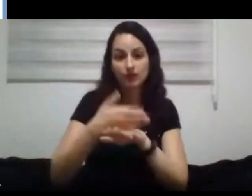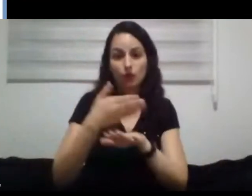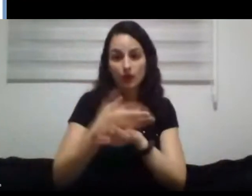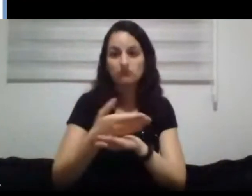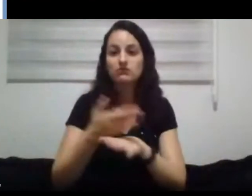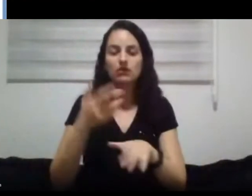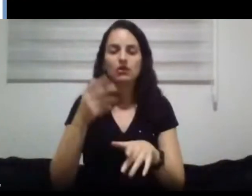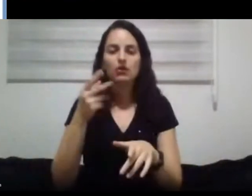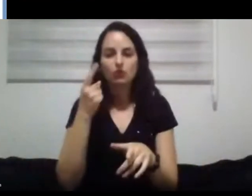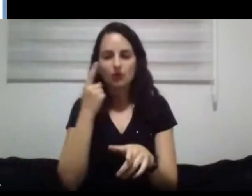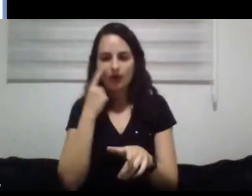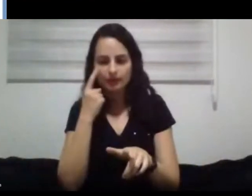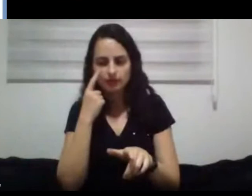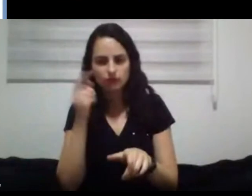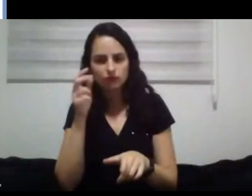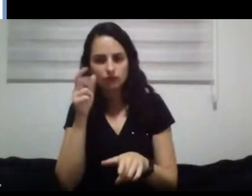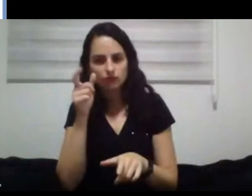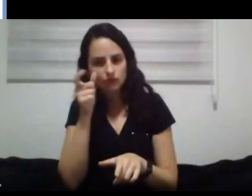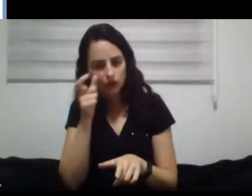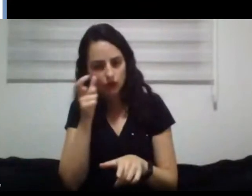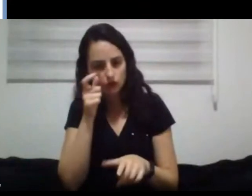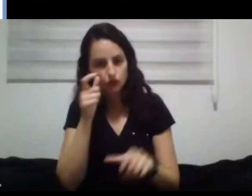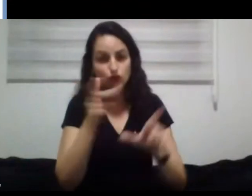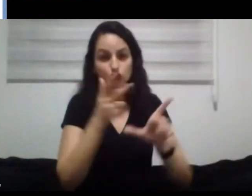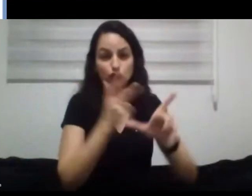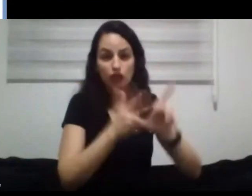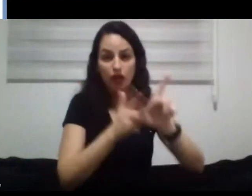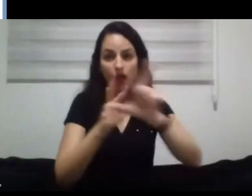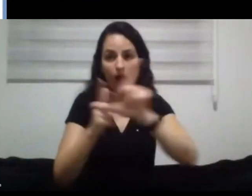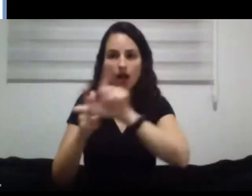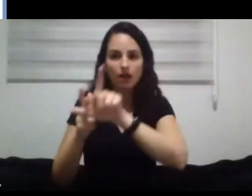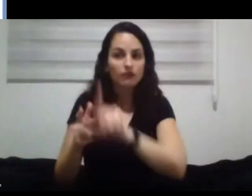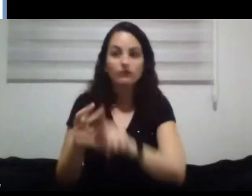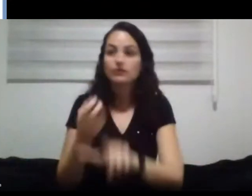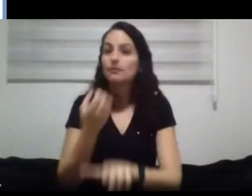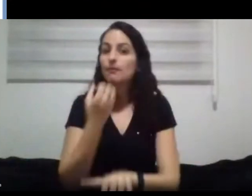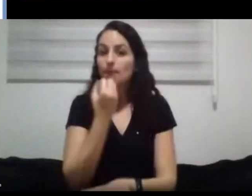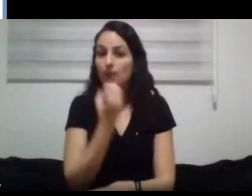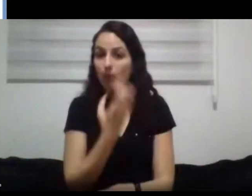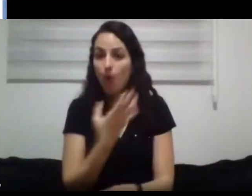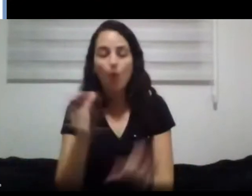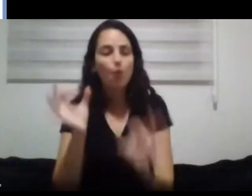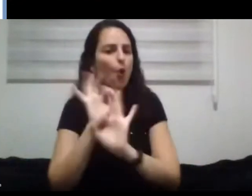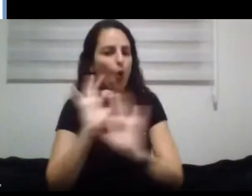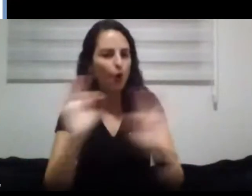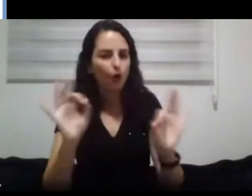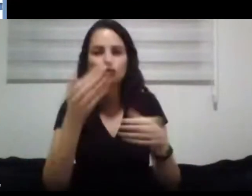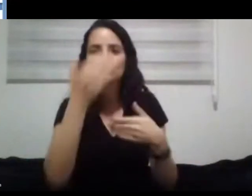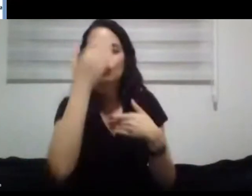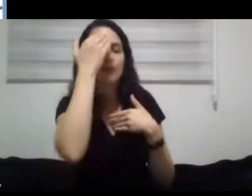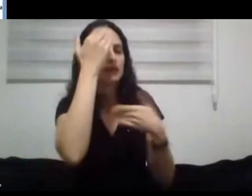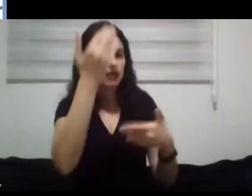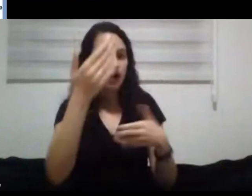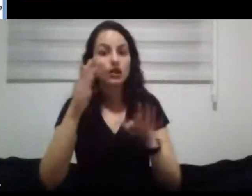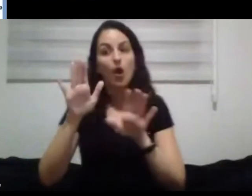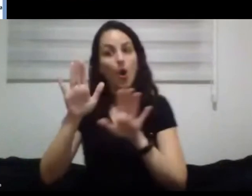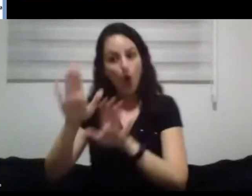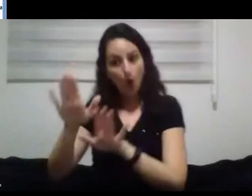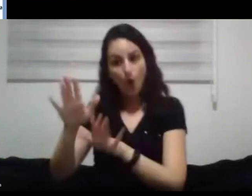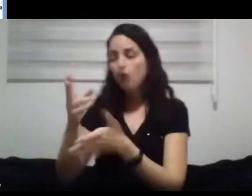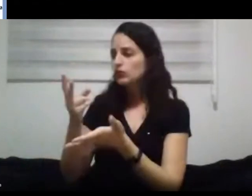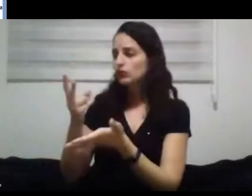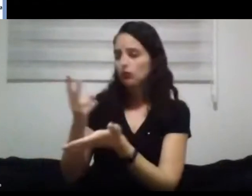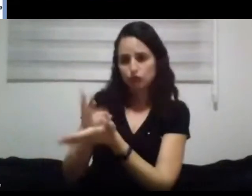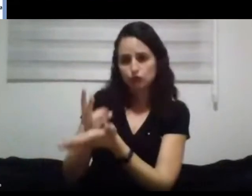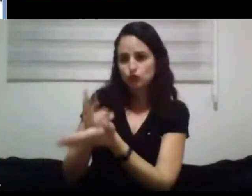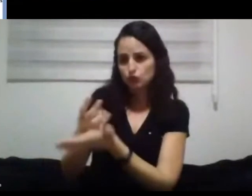Bom, pessoal, então vamos lá. Aqui, com relação aos critérios de avaliação, ok?